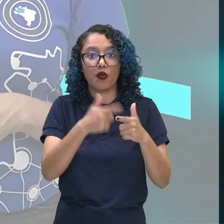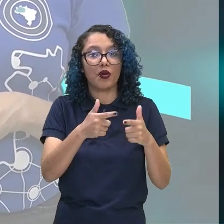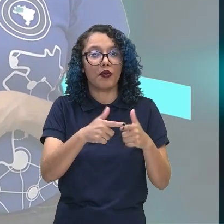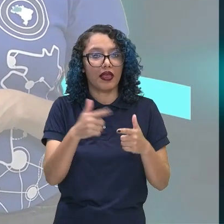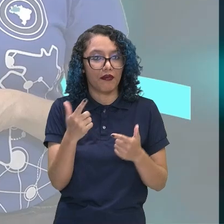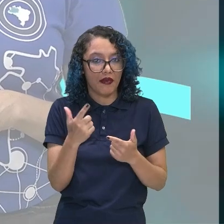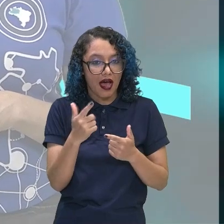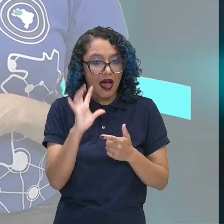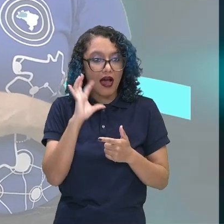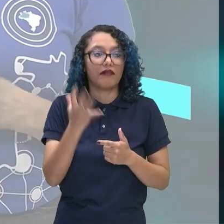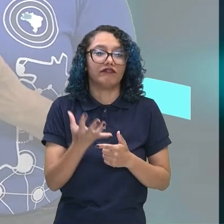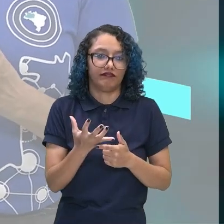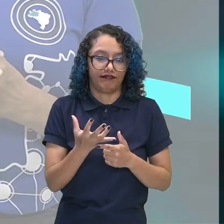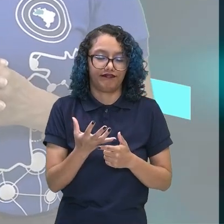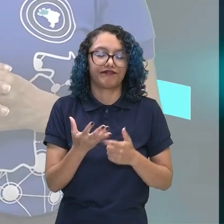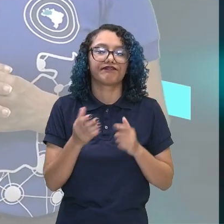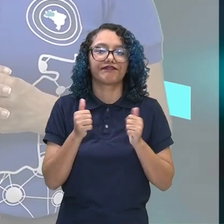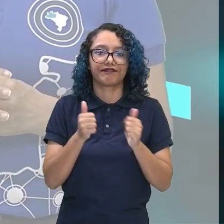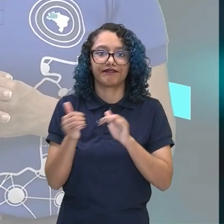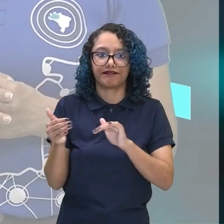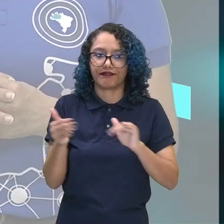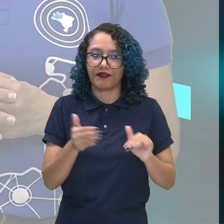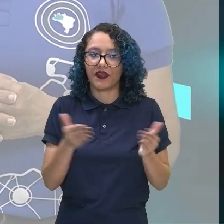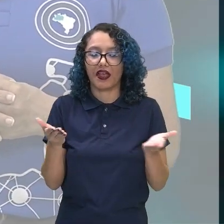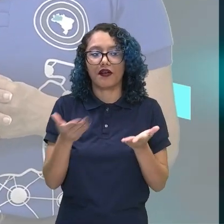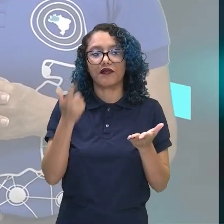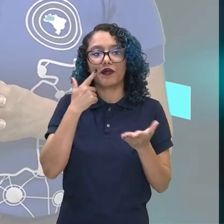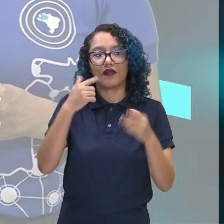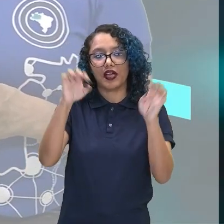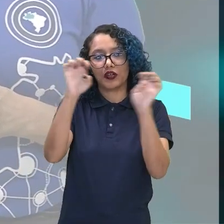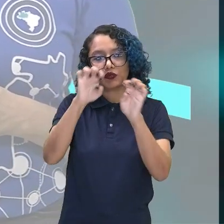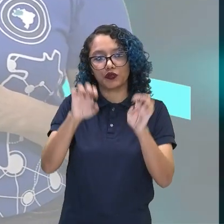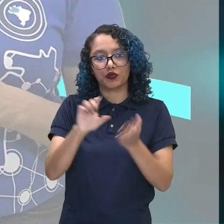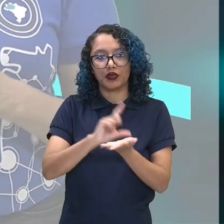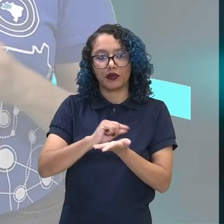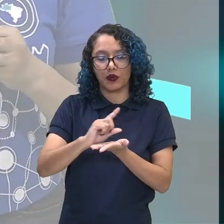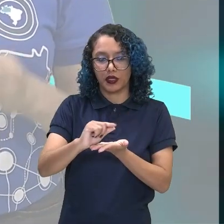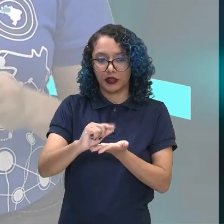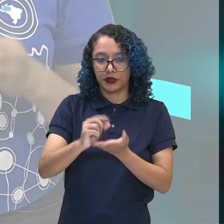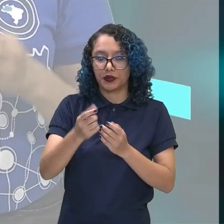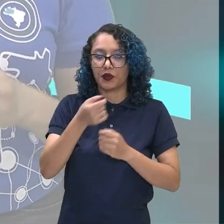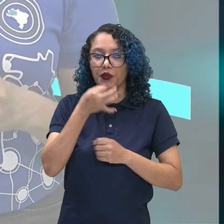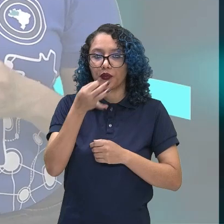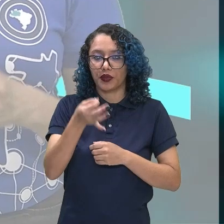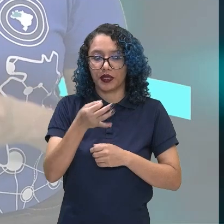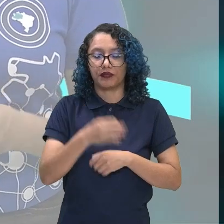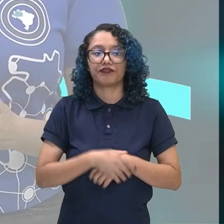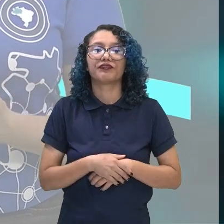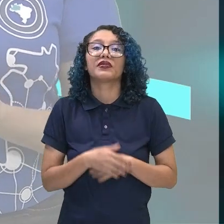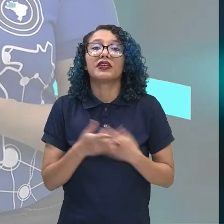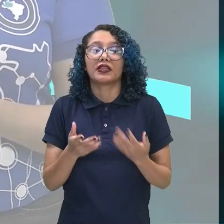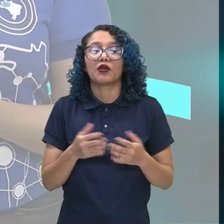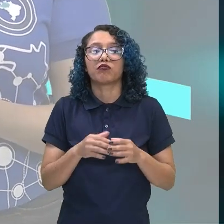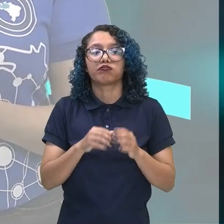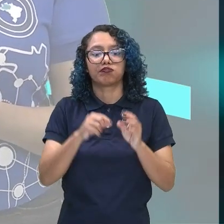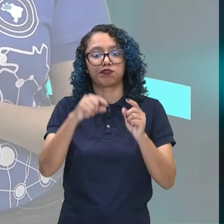Estrutura do artigo de opinião. Então, veja só, o artigo de opinião é dividido em 3